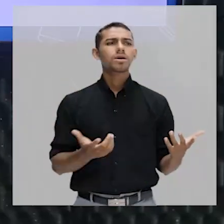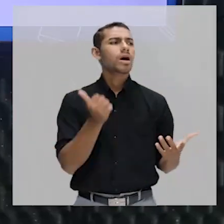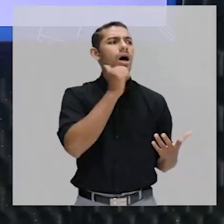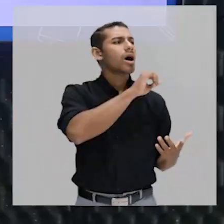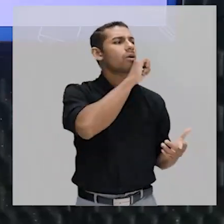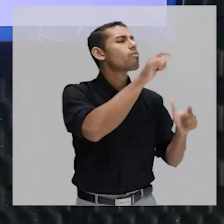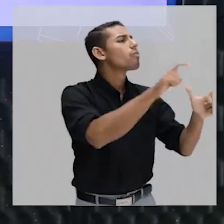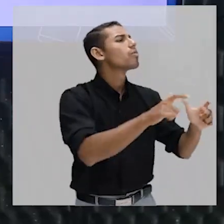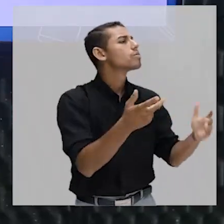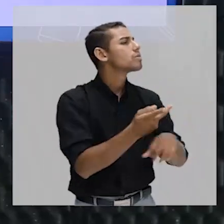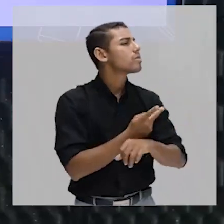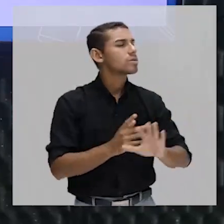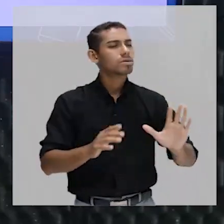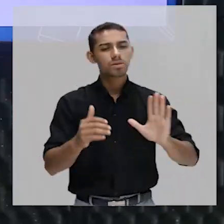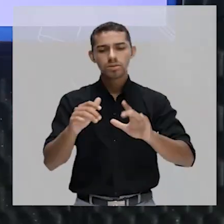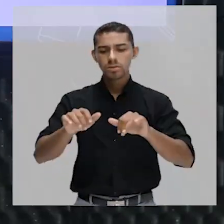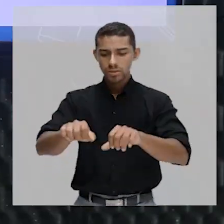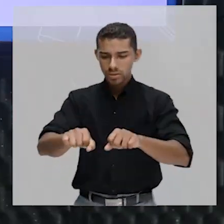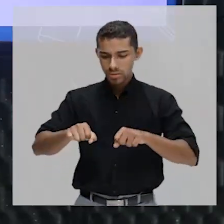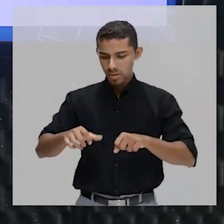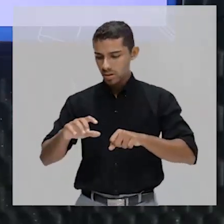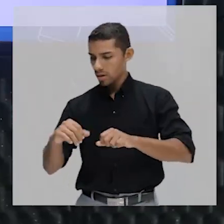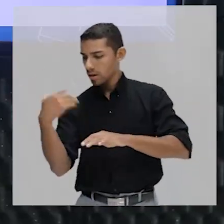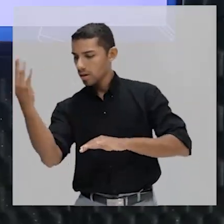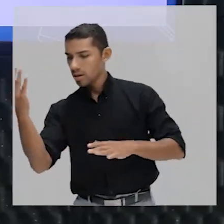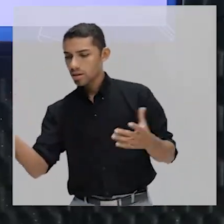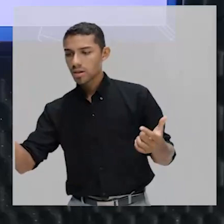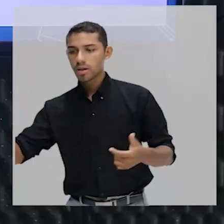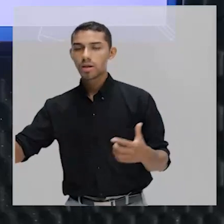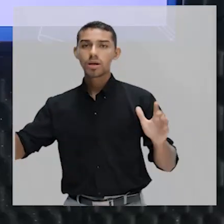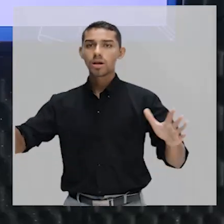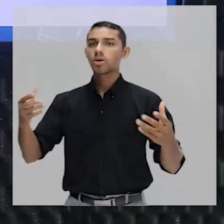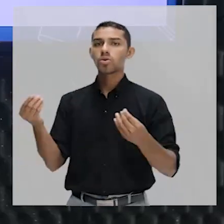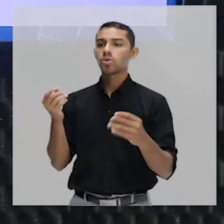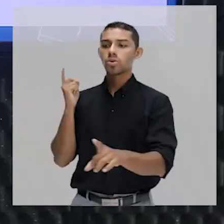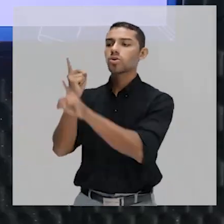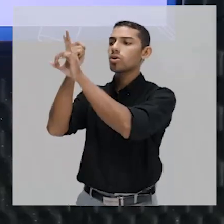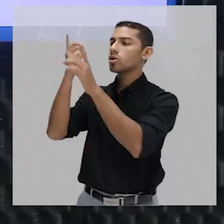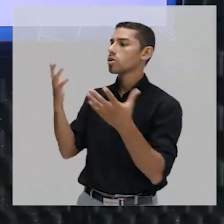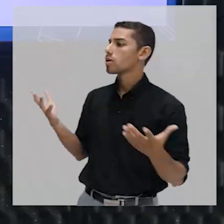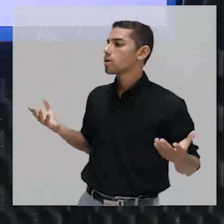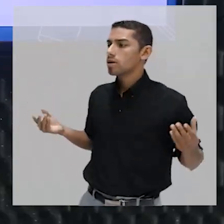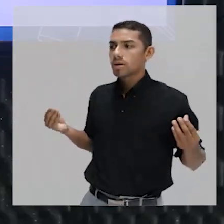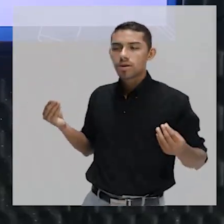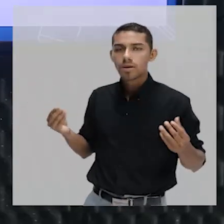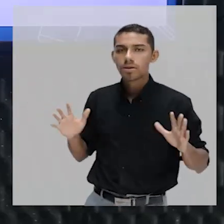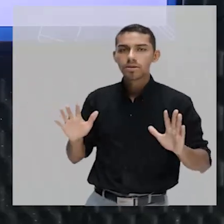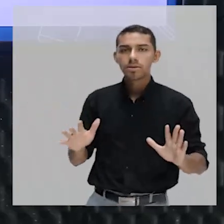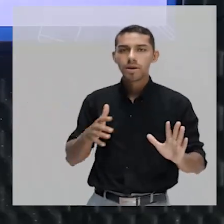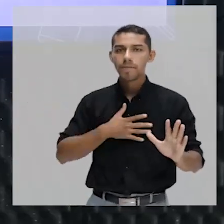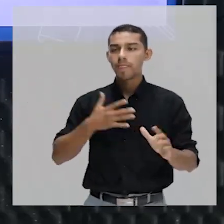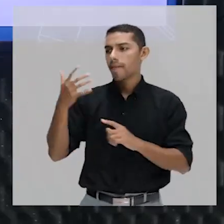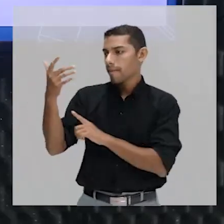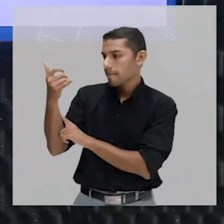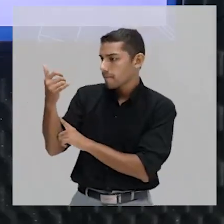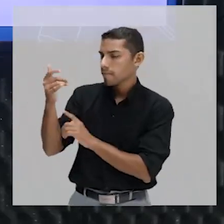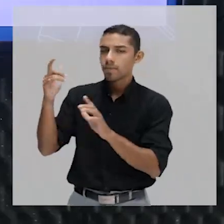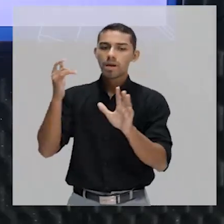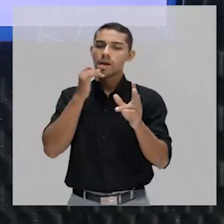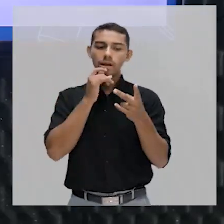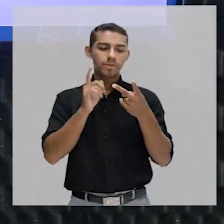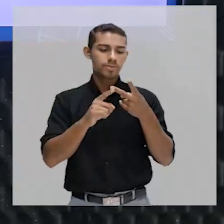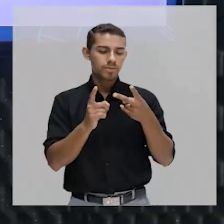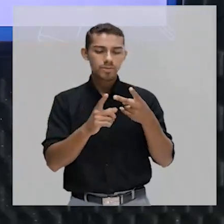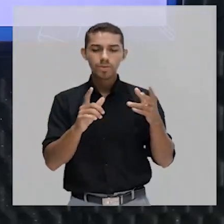Meu filho, eu botei bem ali na gaveta, atrás da segunda cômoda. Mãe, como é que eu vou achar? Aqui, por exemplo, essa caneta, essa camisa já tinha um